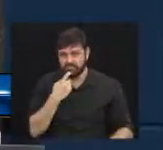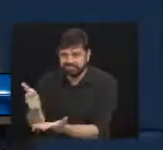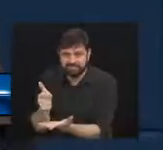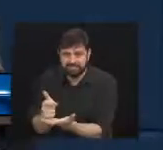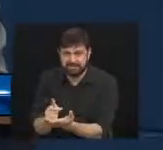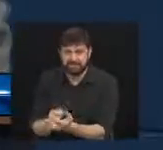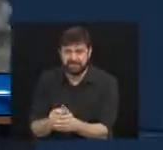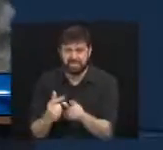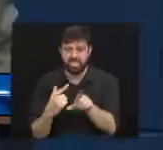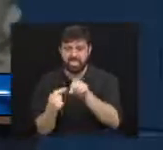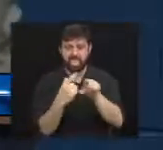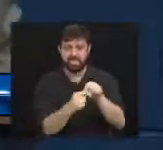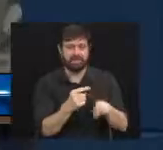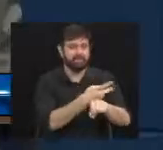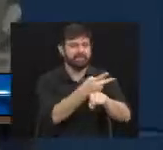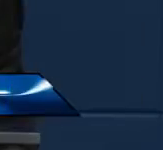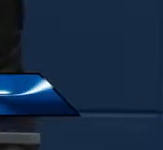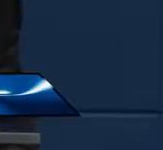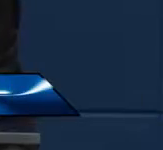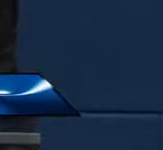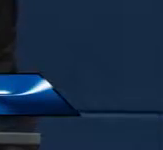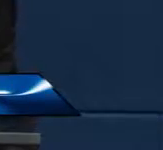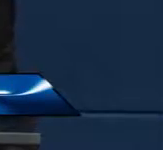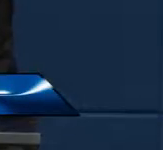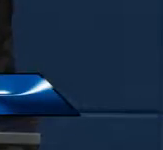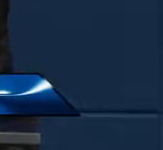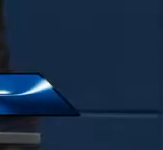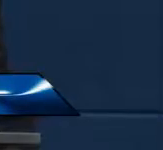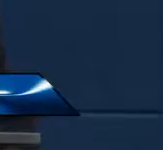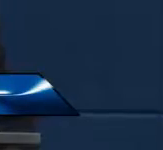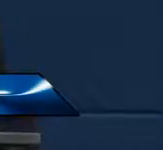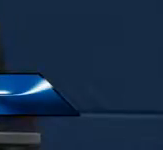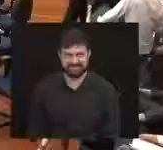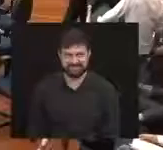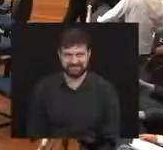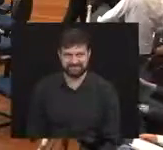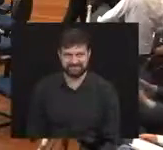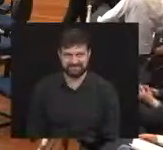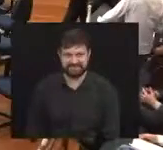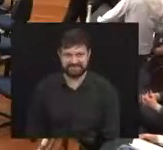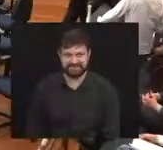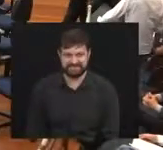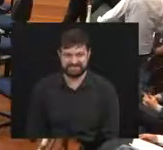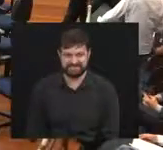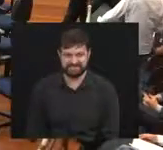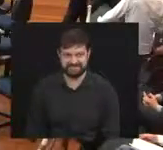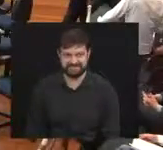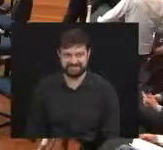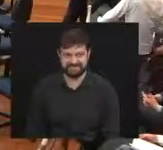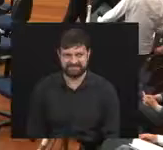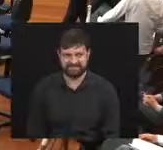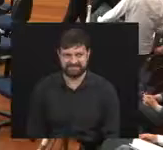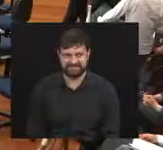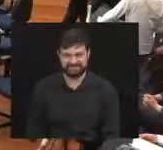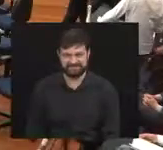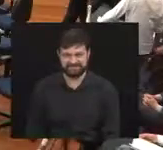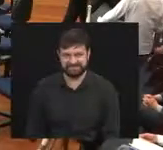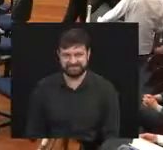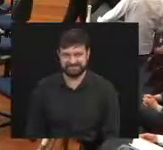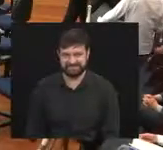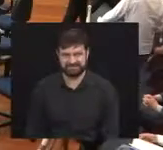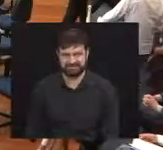que concede 10 minutos para cada líder de partido para fazer pronunciamentos. Com esta primeira reunião, todas as segundas e